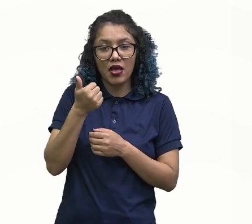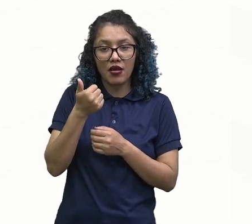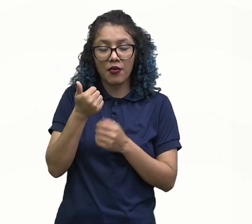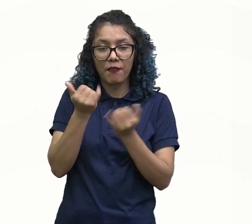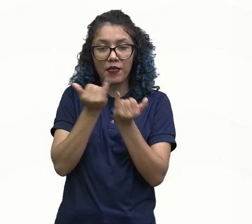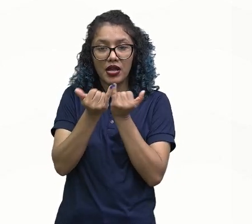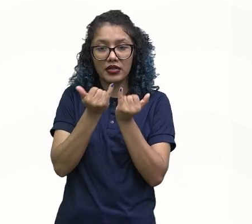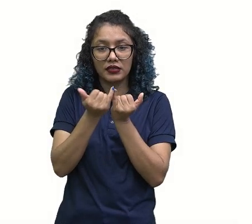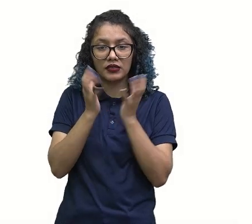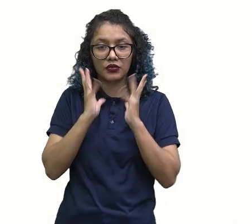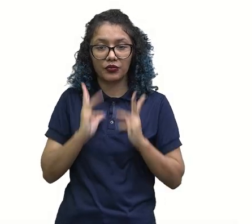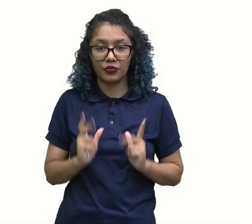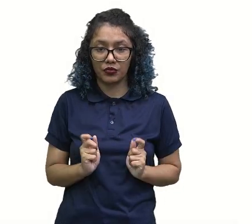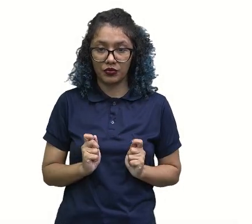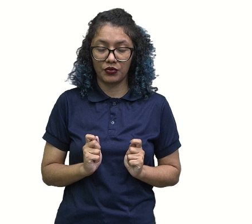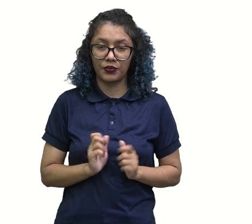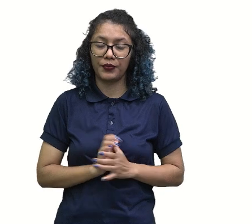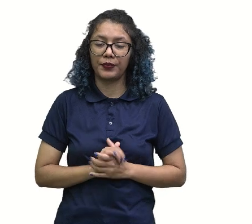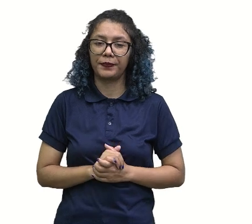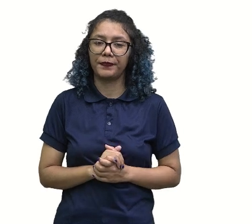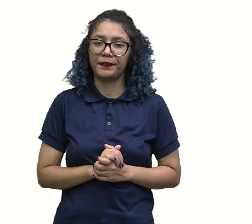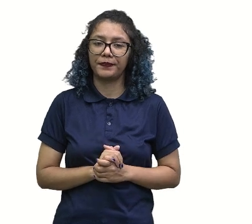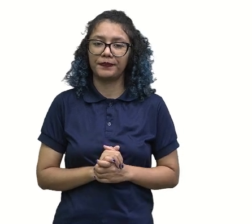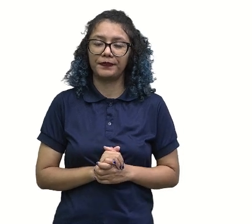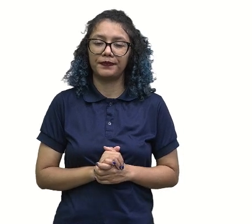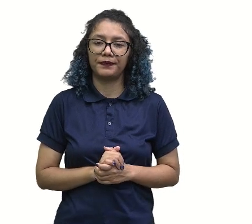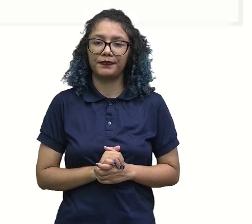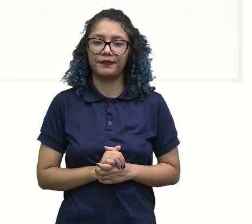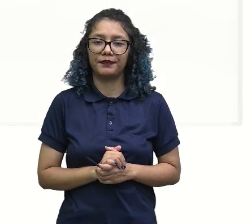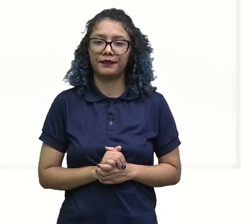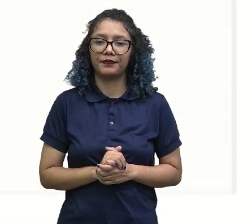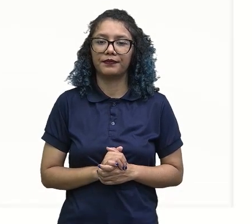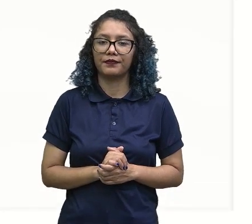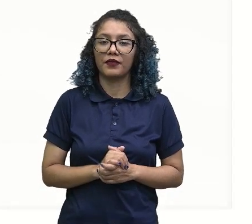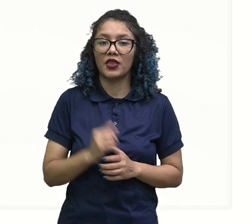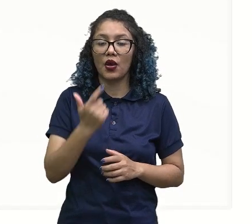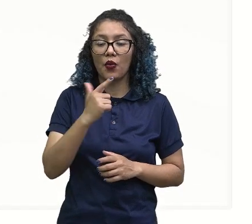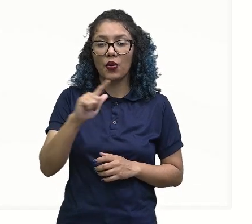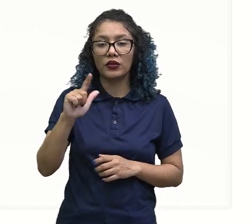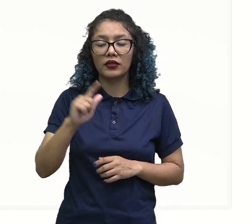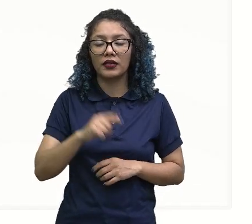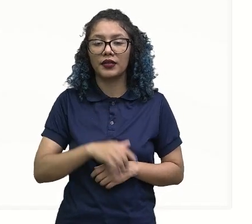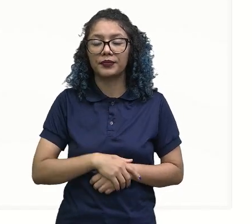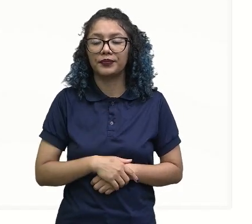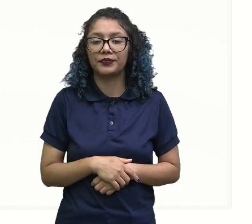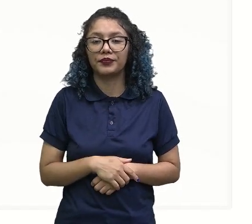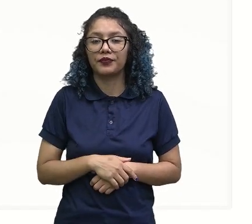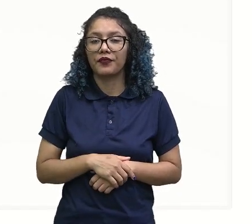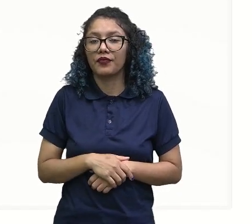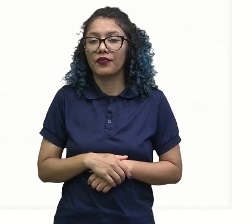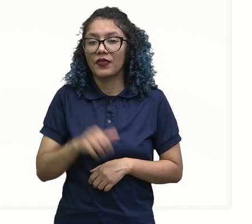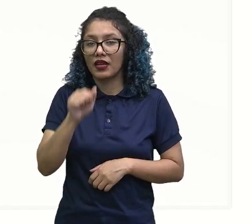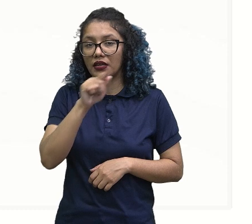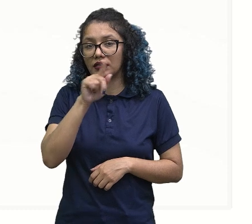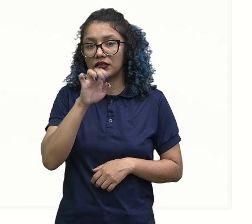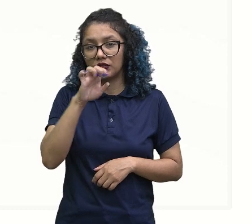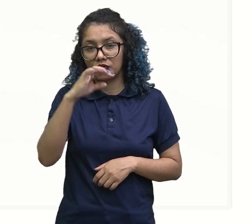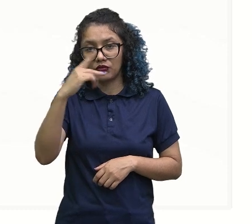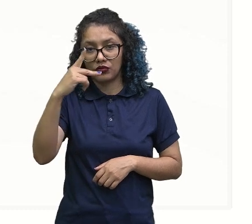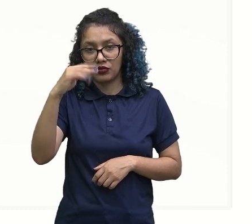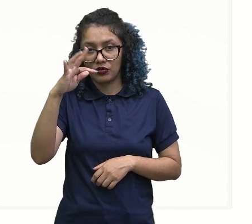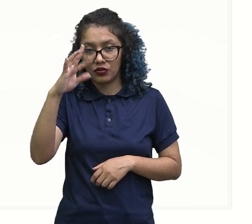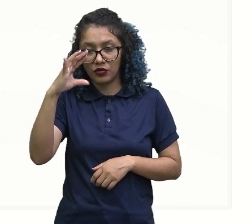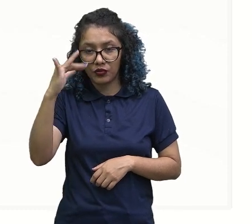E aqui, na azeotrópica, o ponto de ebulição vai